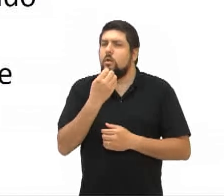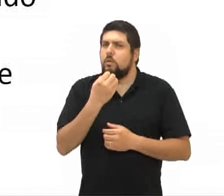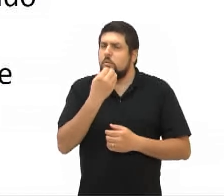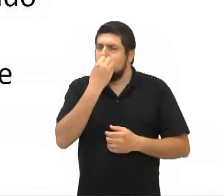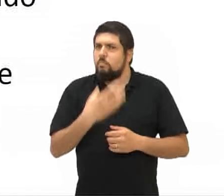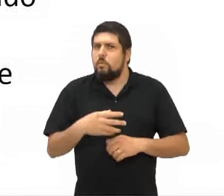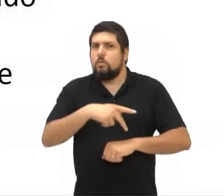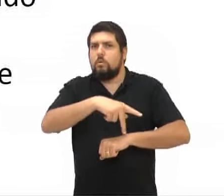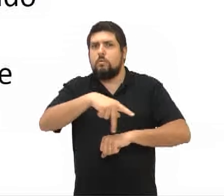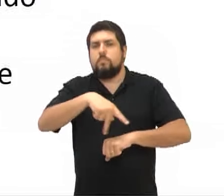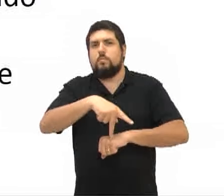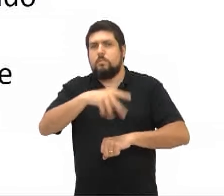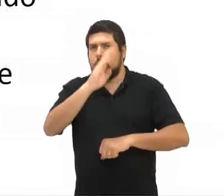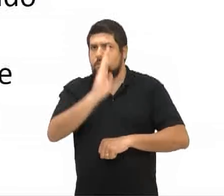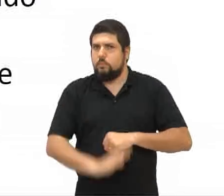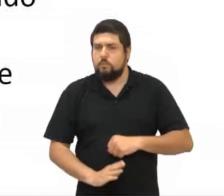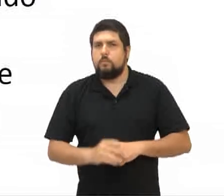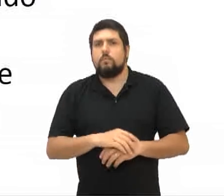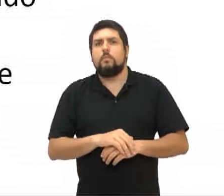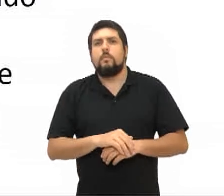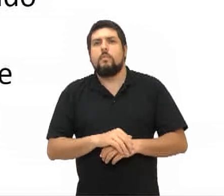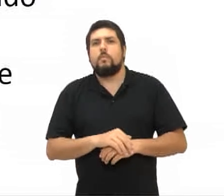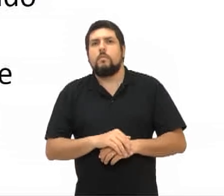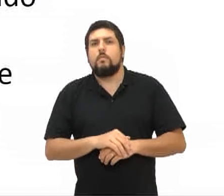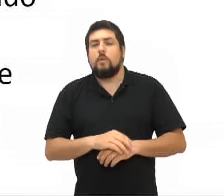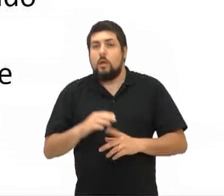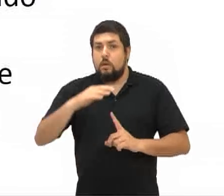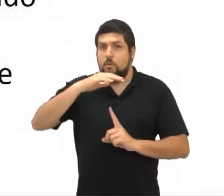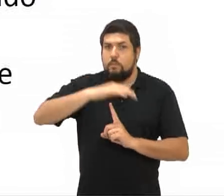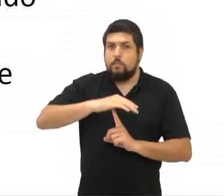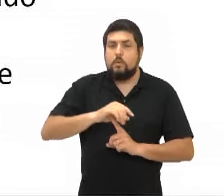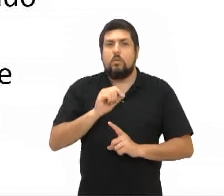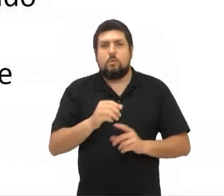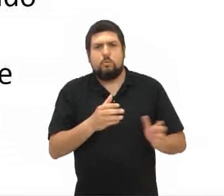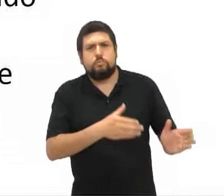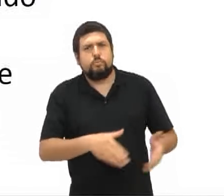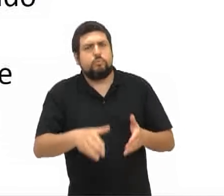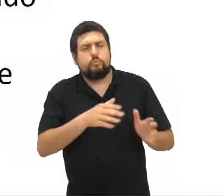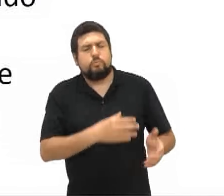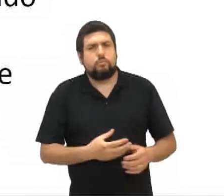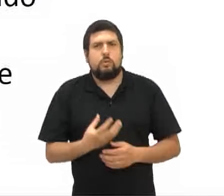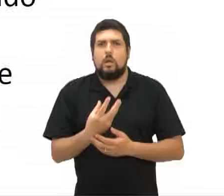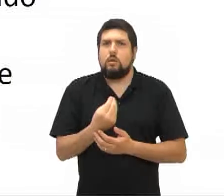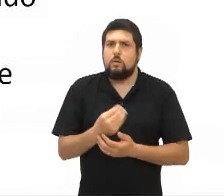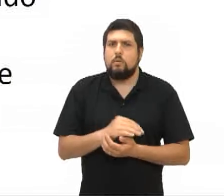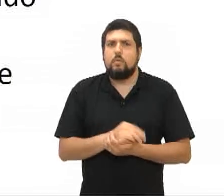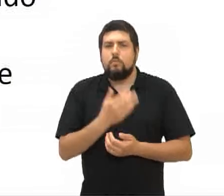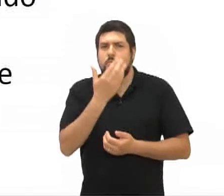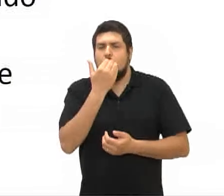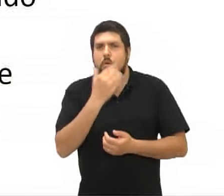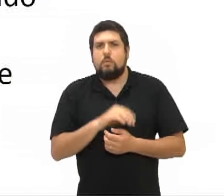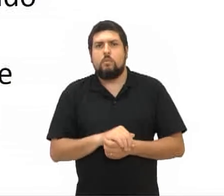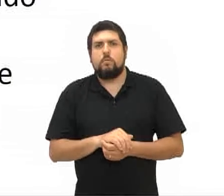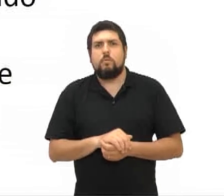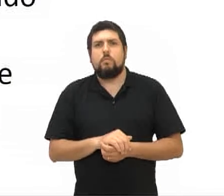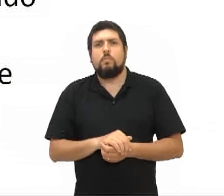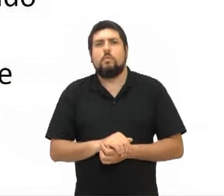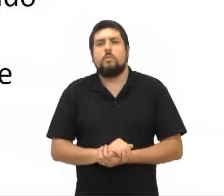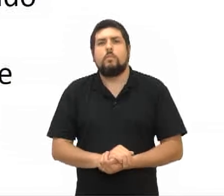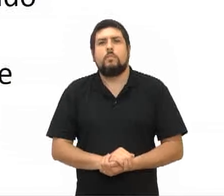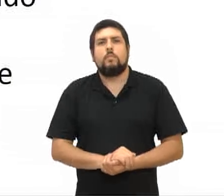por ser um grande exportador de alimentos, atividade responsável por parte significativa do PIB do